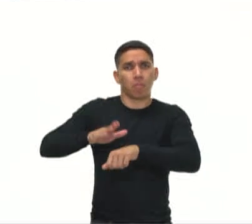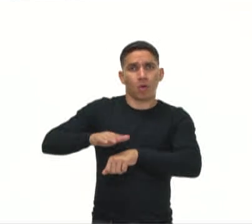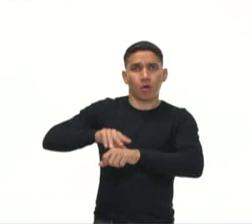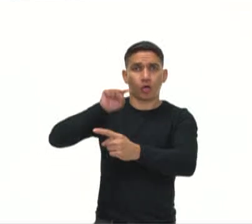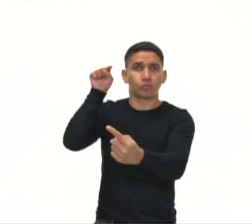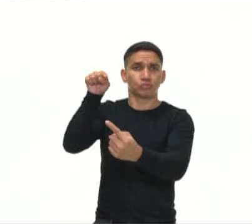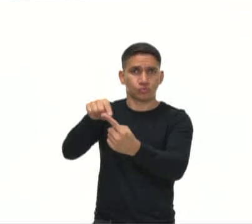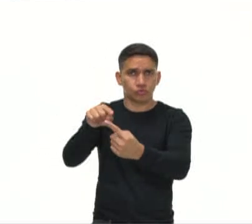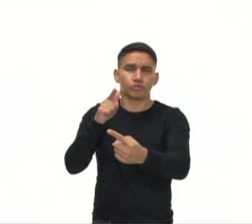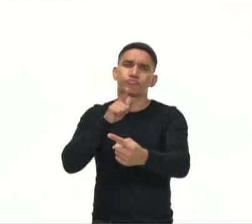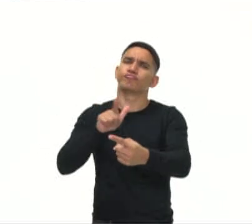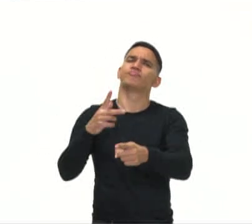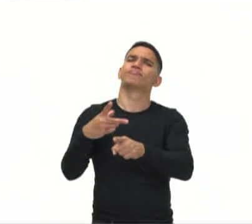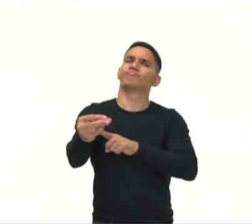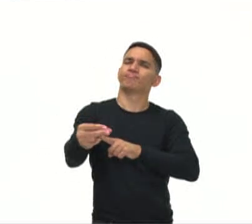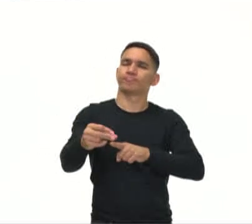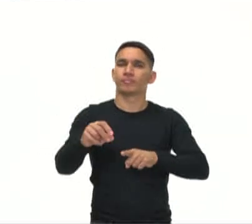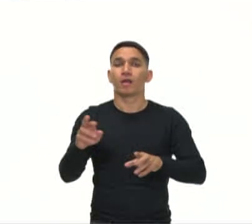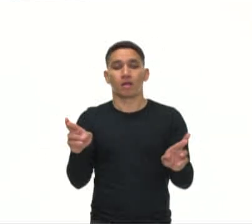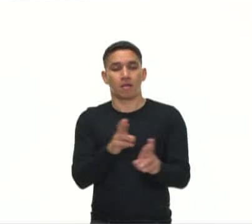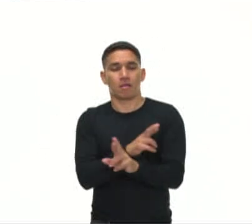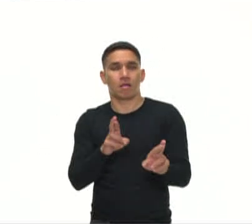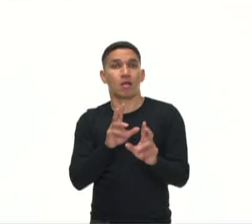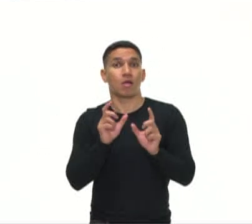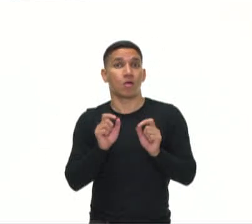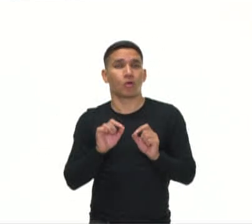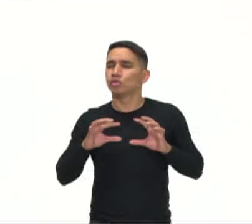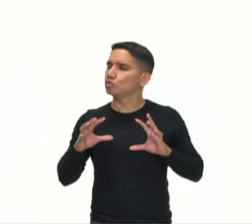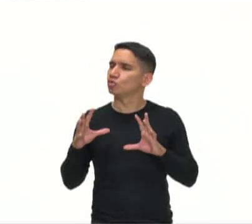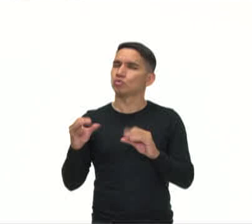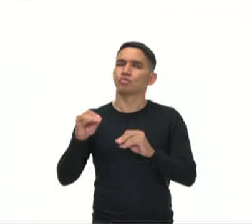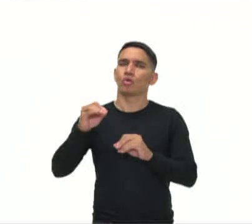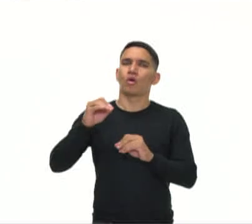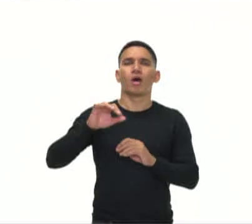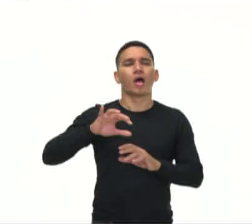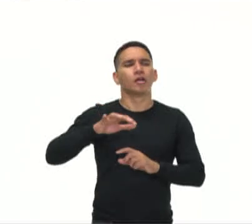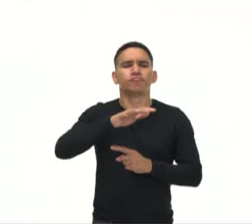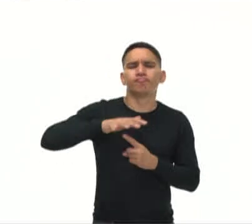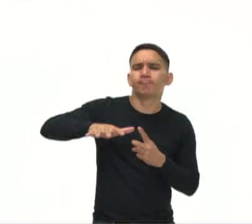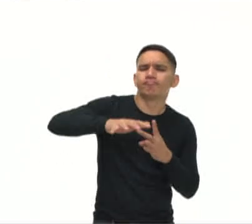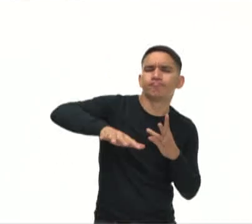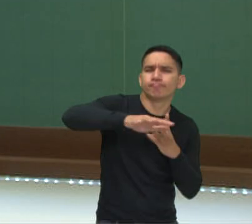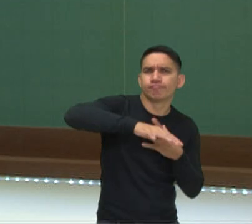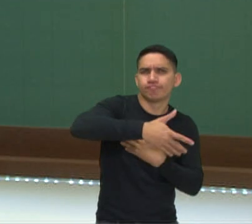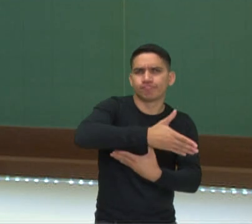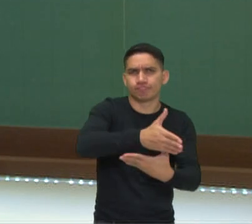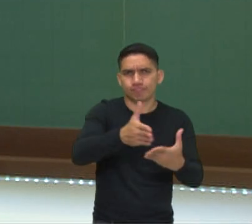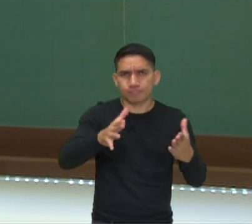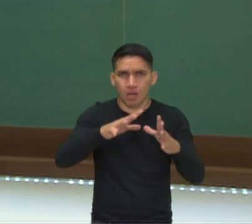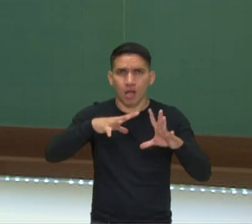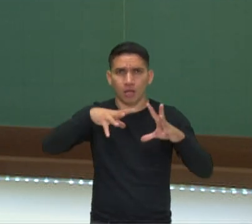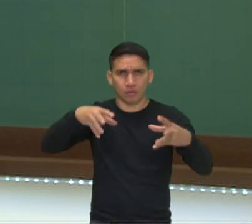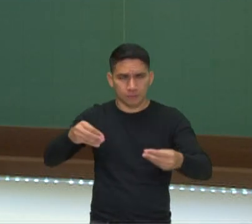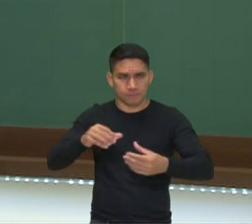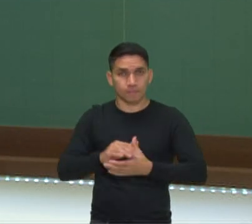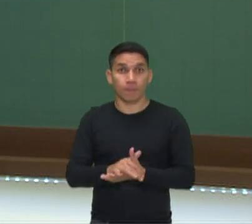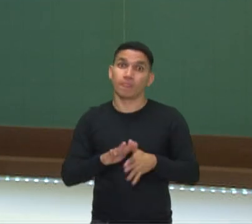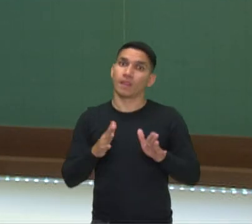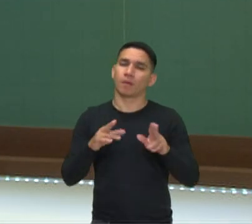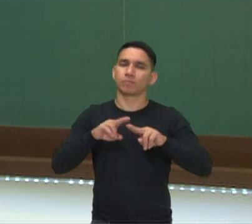objetivos e atingir a sua relação em todas as dimensões. Então, dentro da escola,